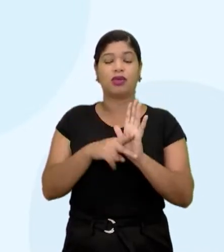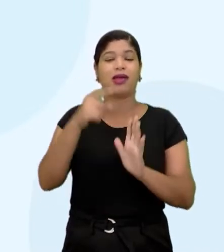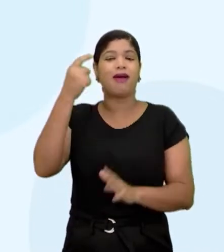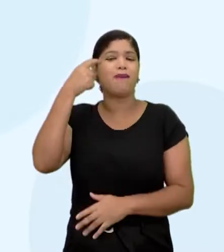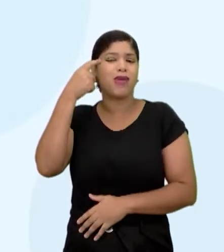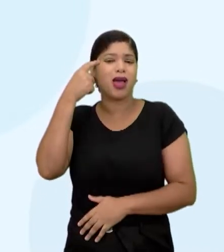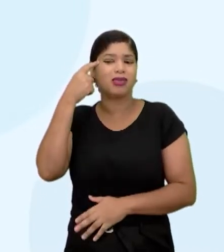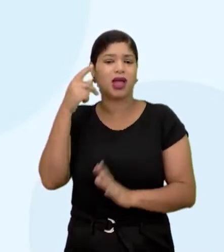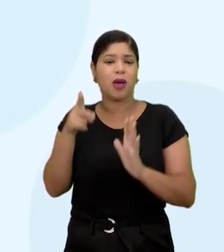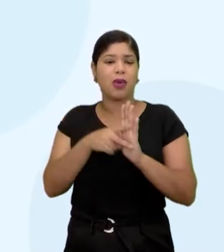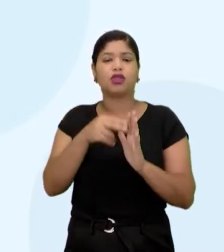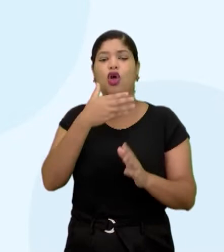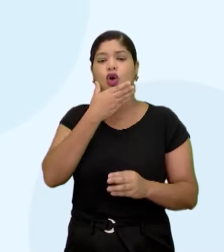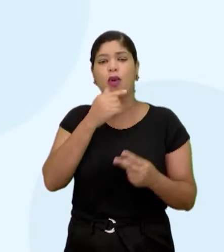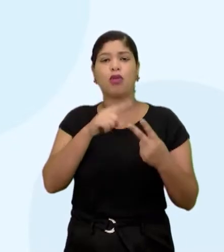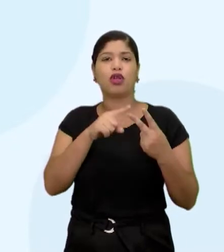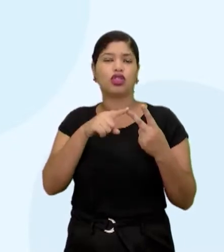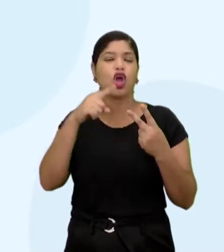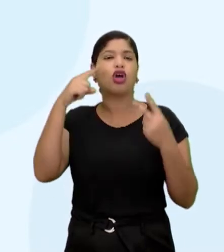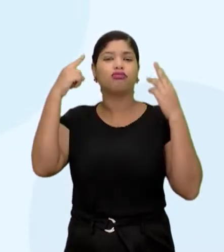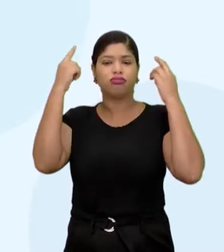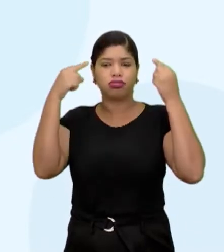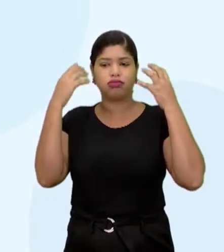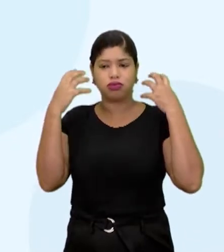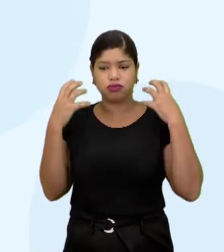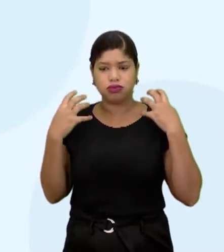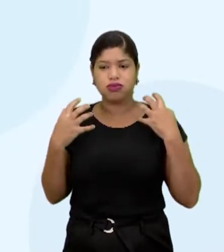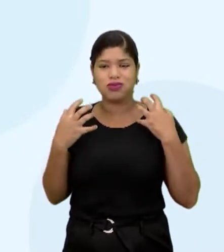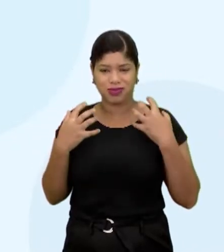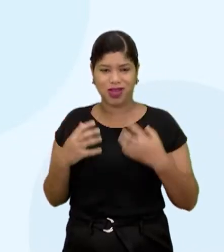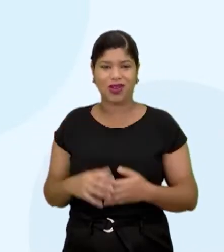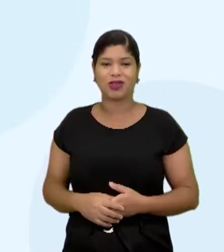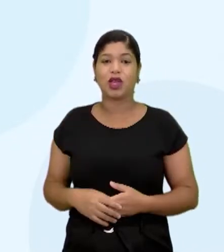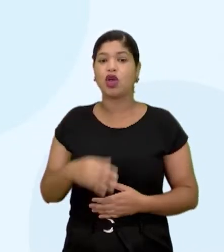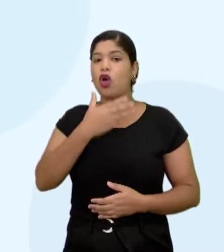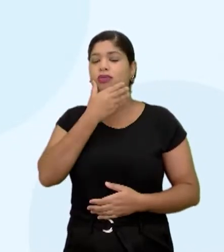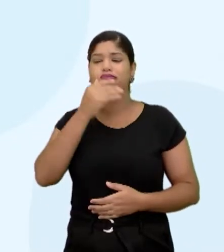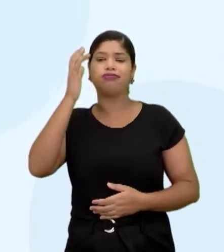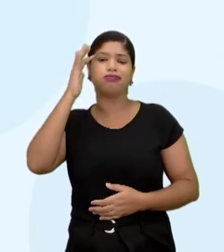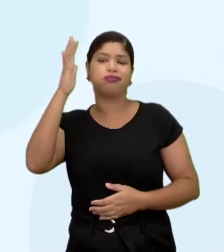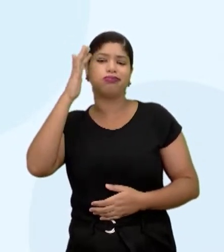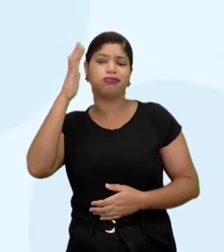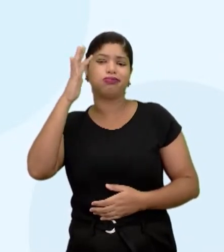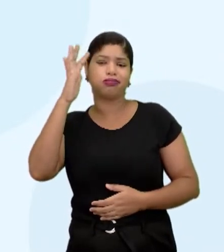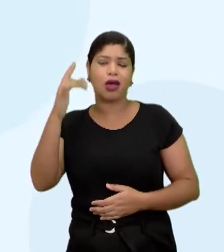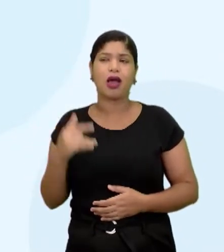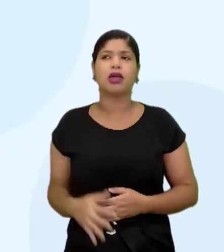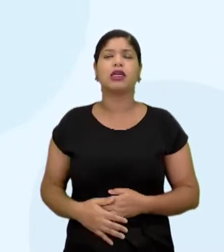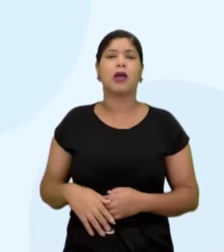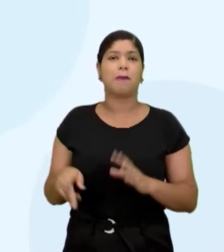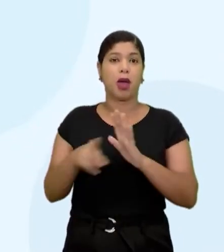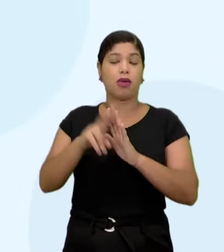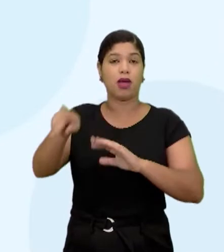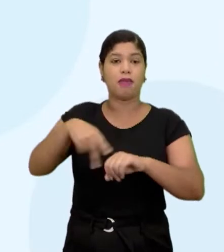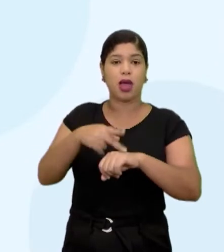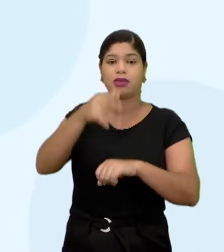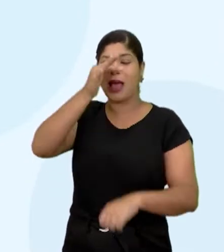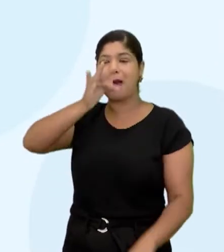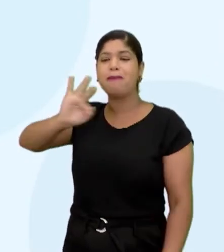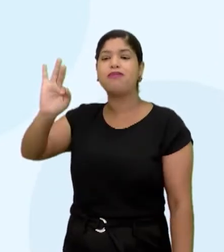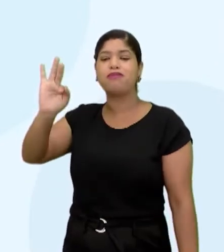do pensamento do Jack Russo O que é um Pensador radicado na França